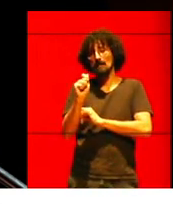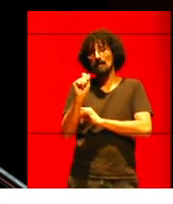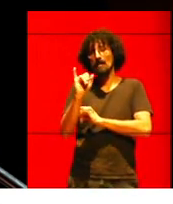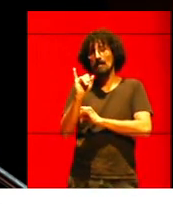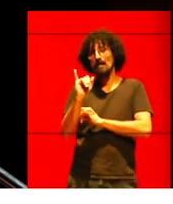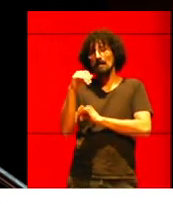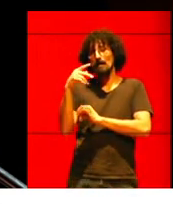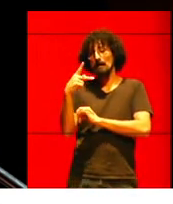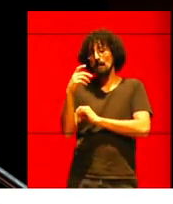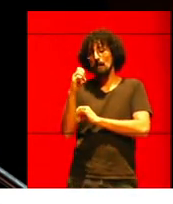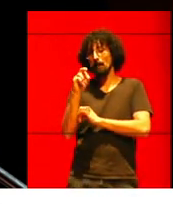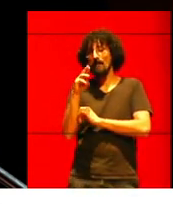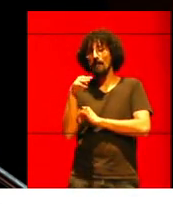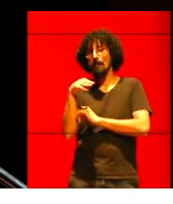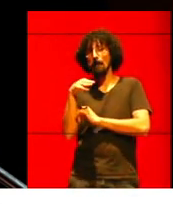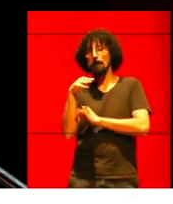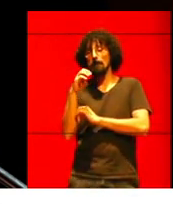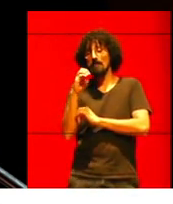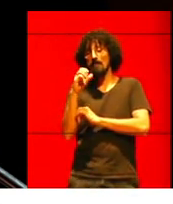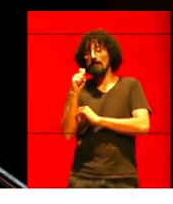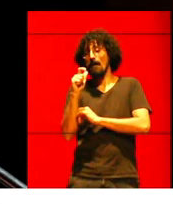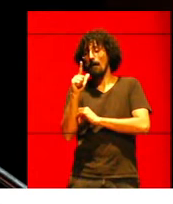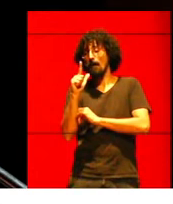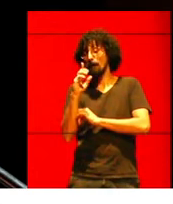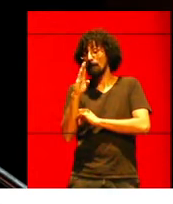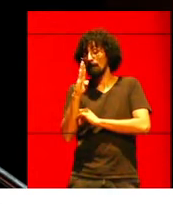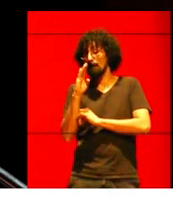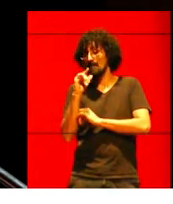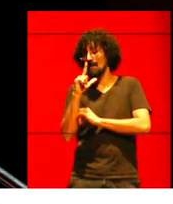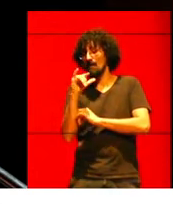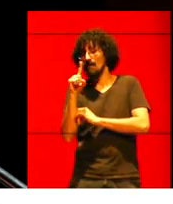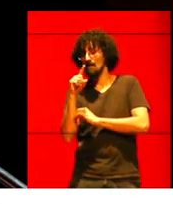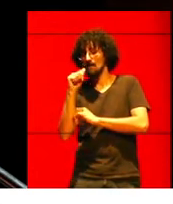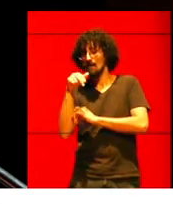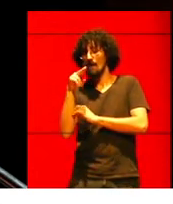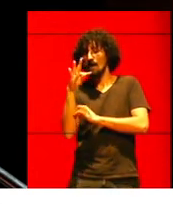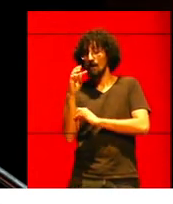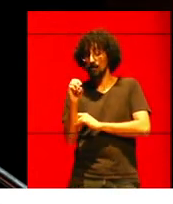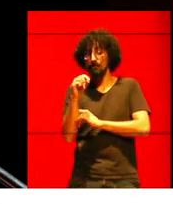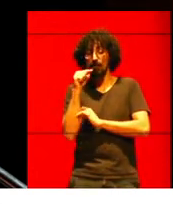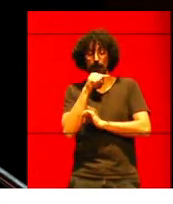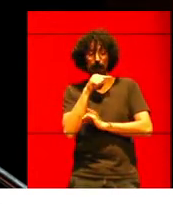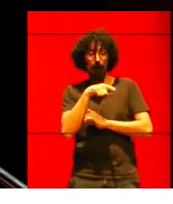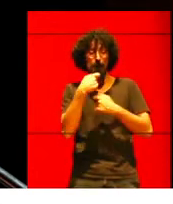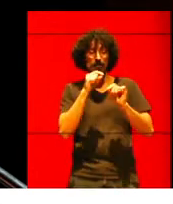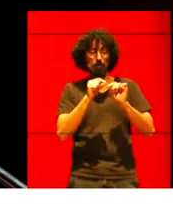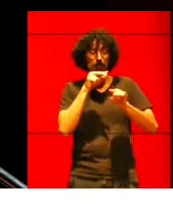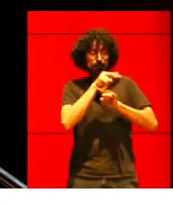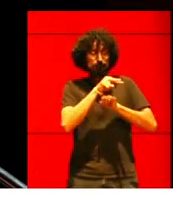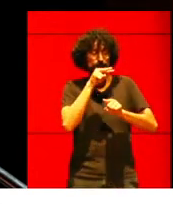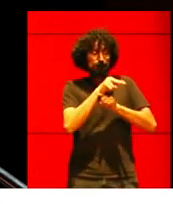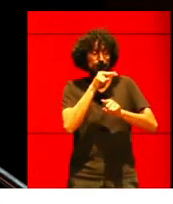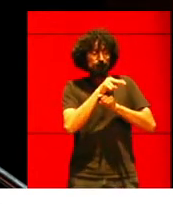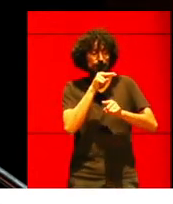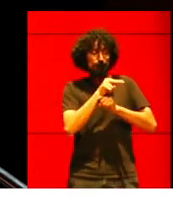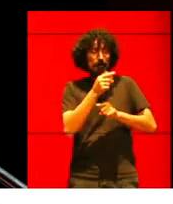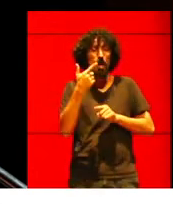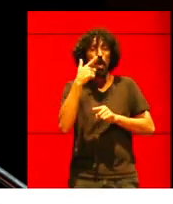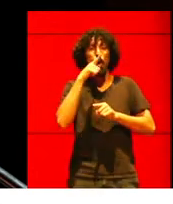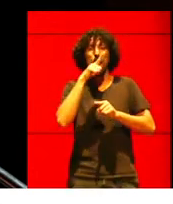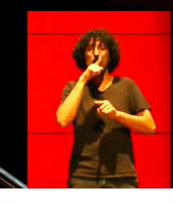Se eu tiro a camada de impermeabilização, o que vai acontecer? Essa ave não vai ter mais aquela